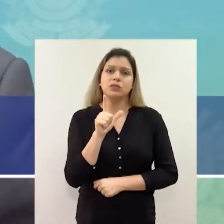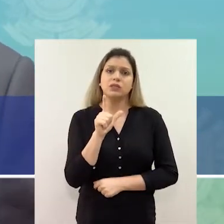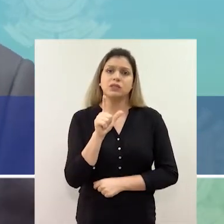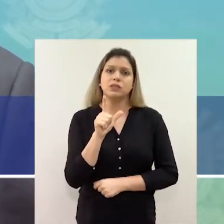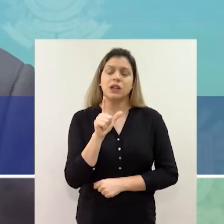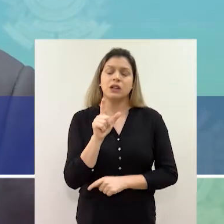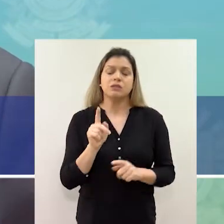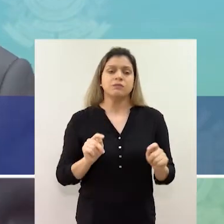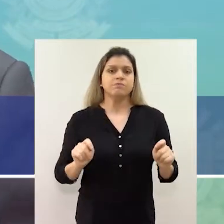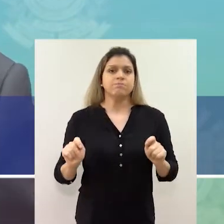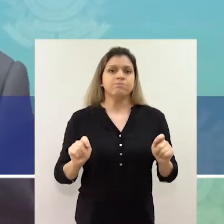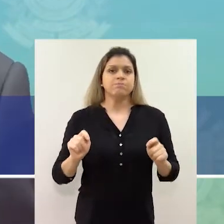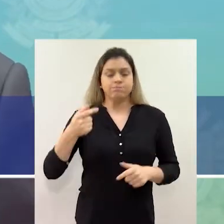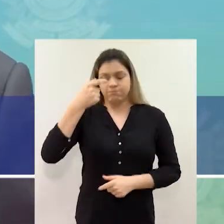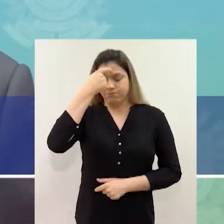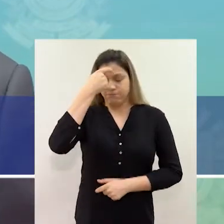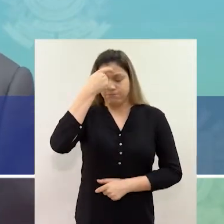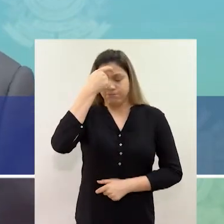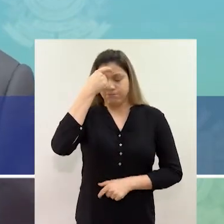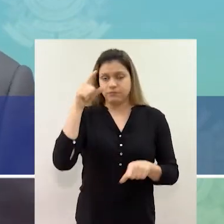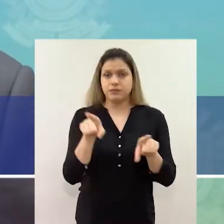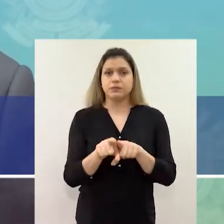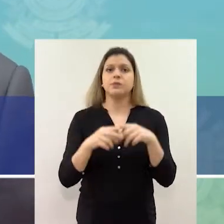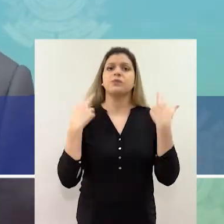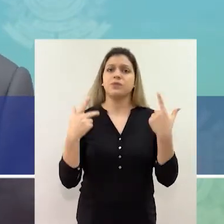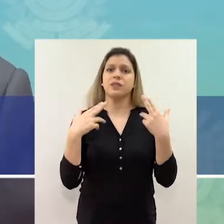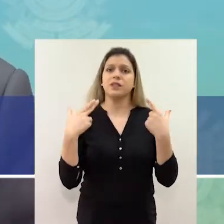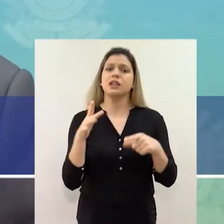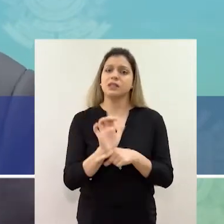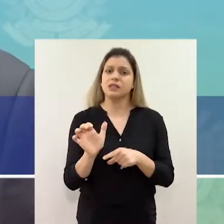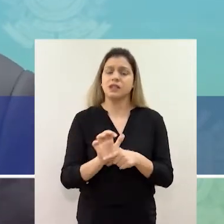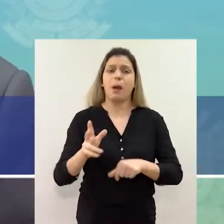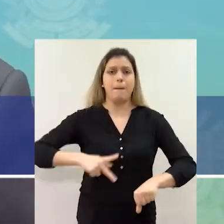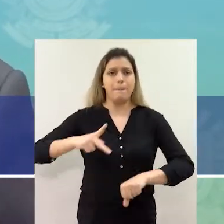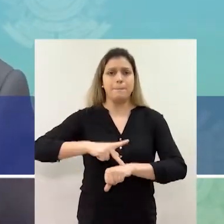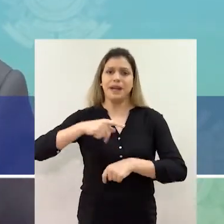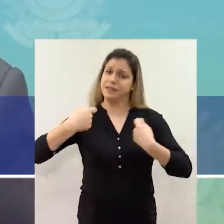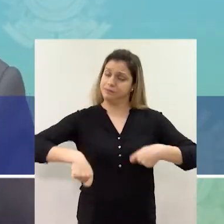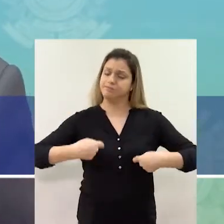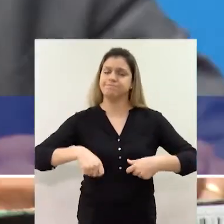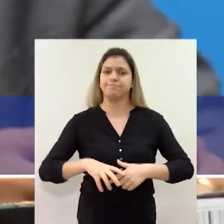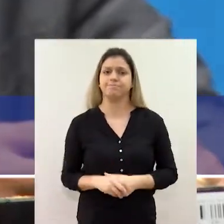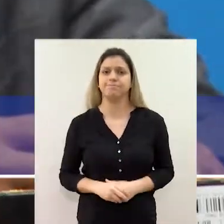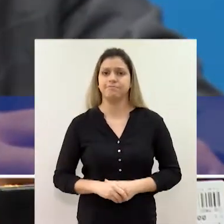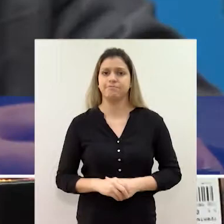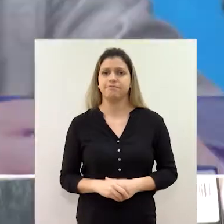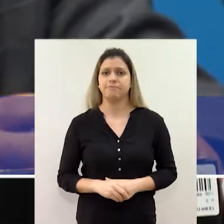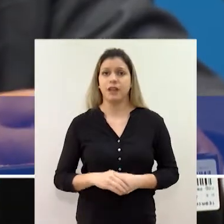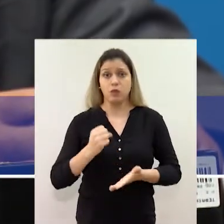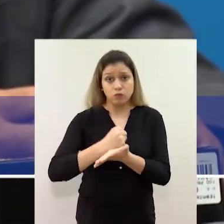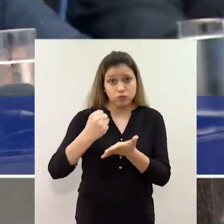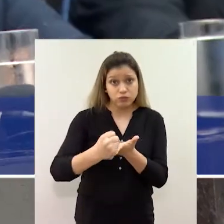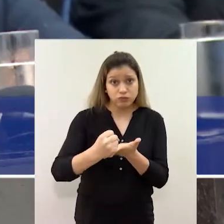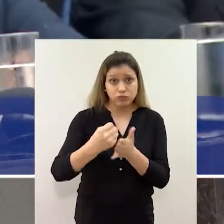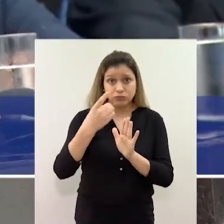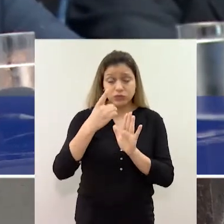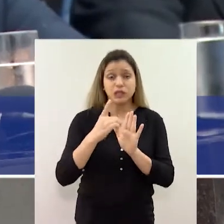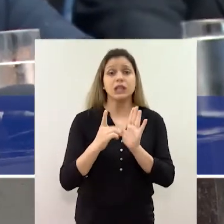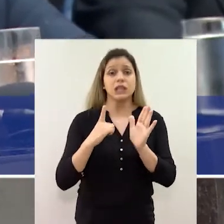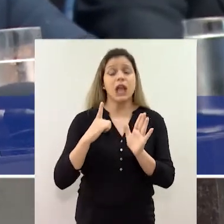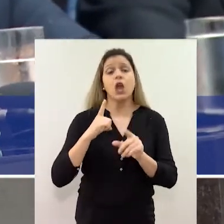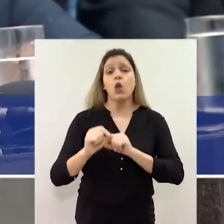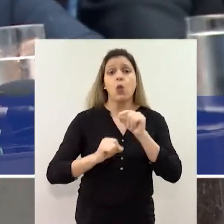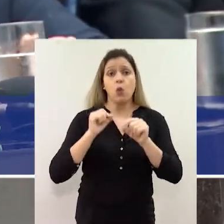essa estabilidade emocional e essa tranquilidade que o nosso estado, o nosso país precisa. O documento tem validade a partir